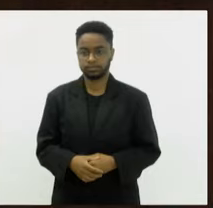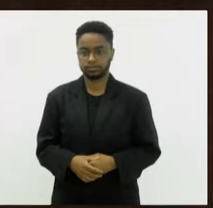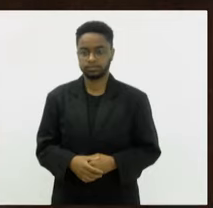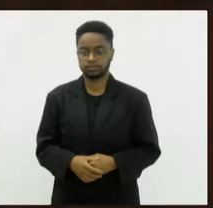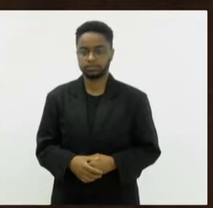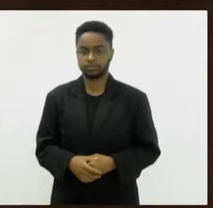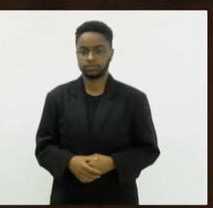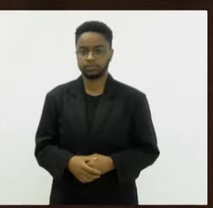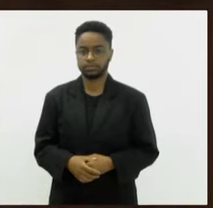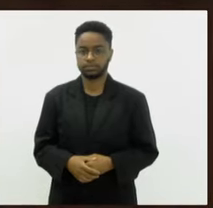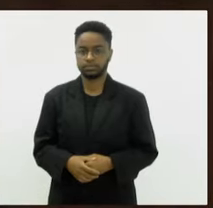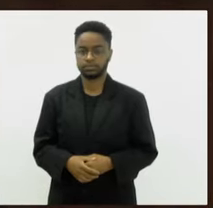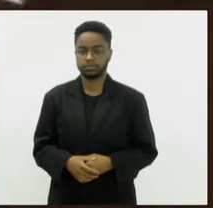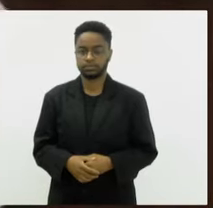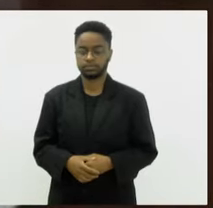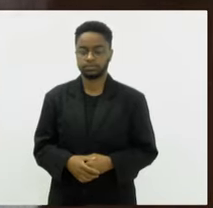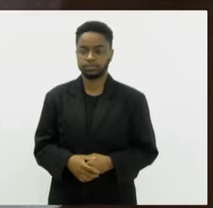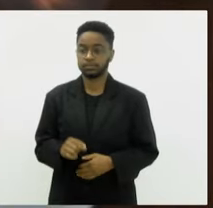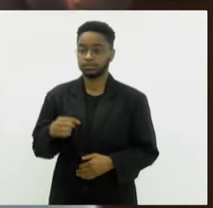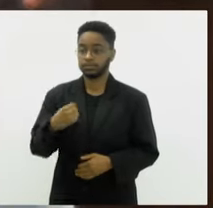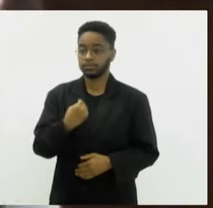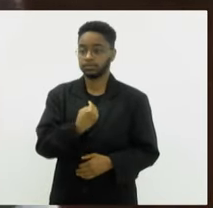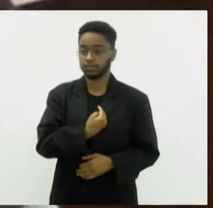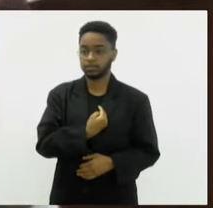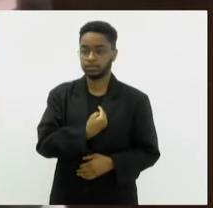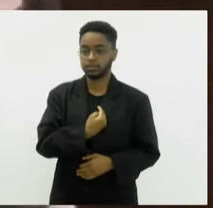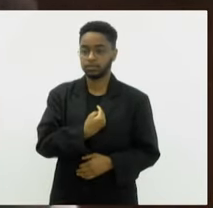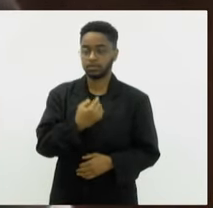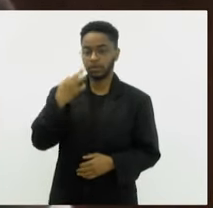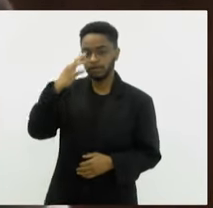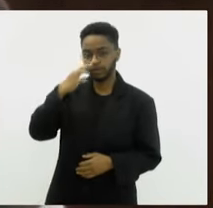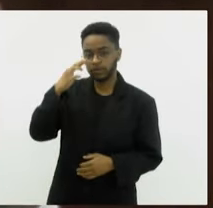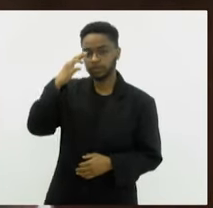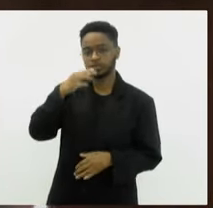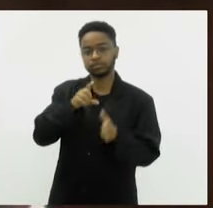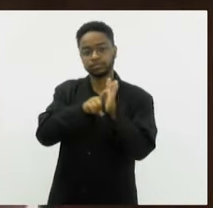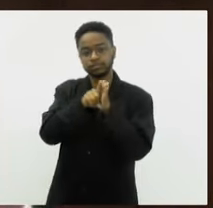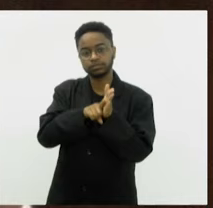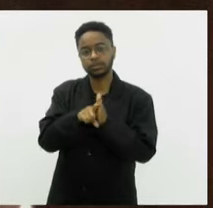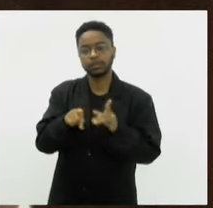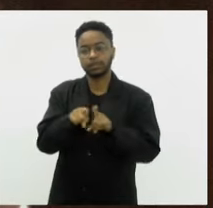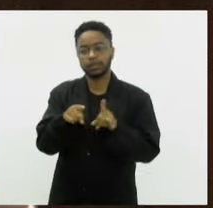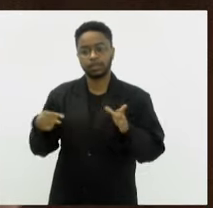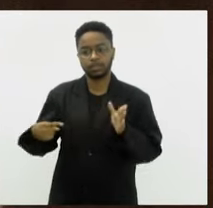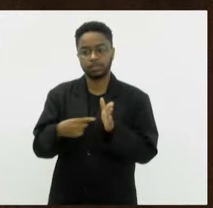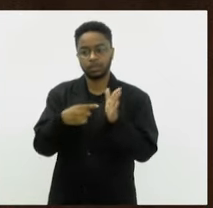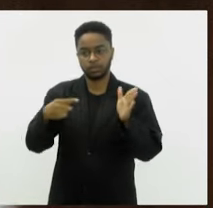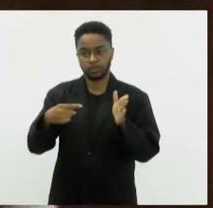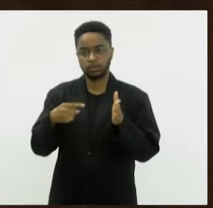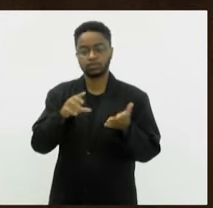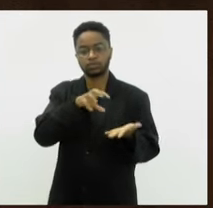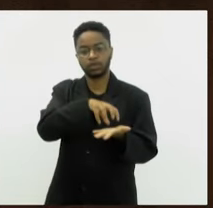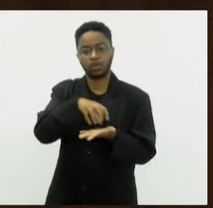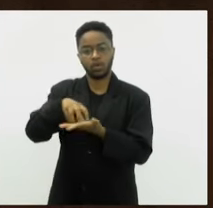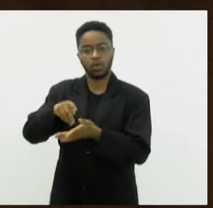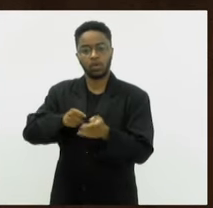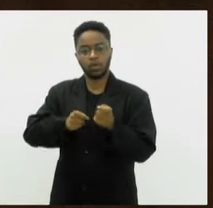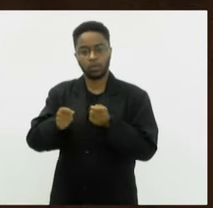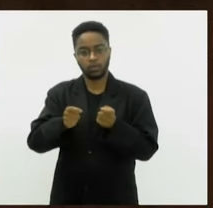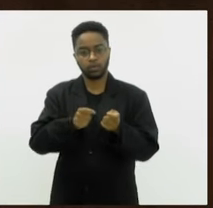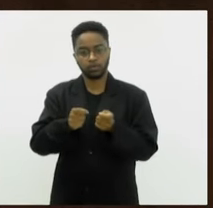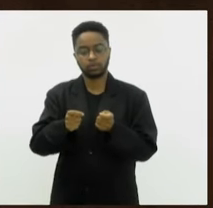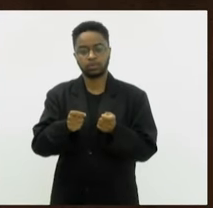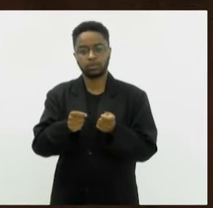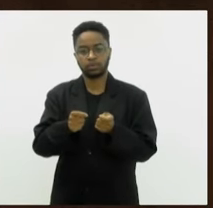nosso trabalho de fiscalização, de auditoria e de denúncias aos órgãos de controle